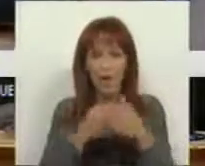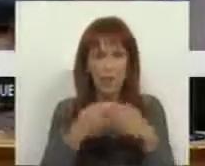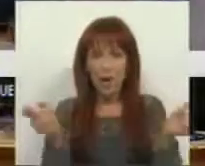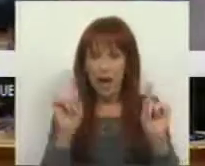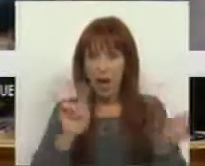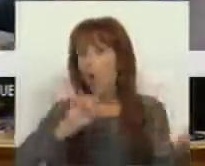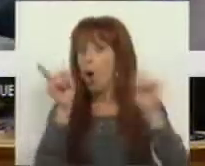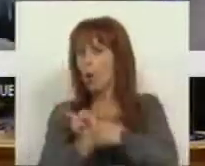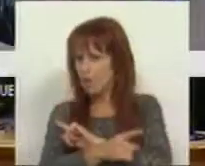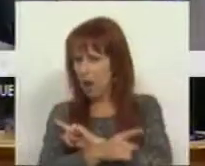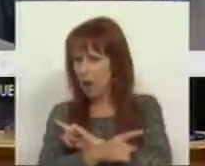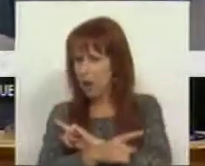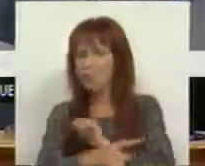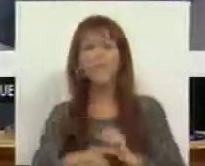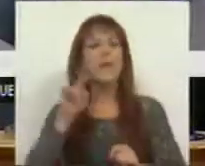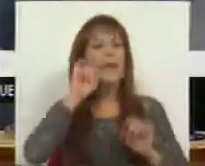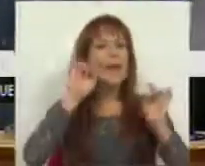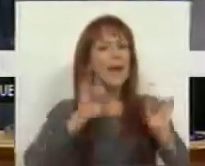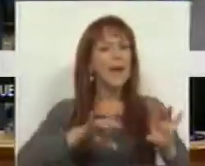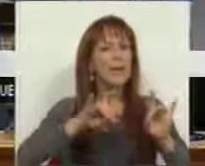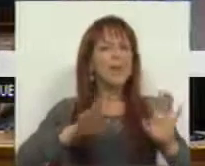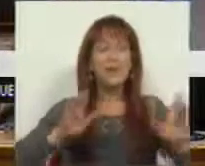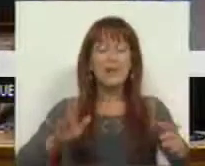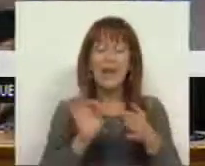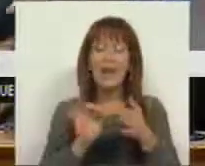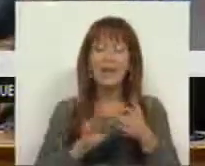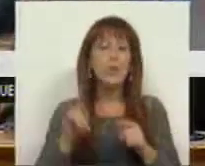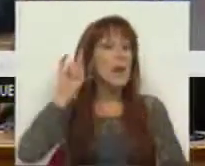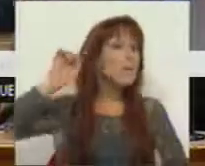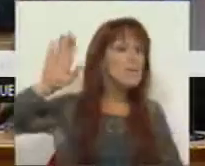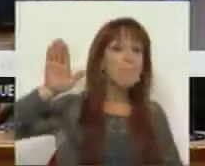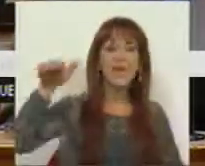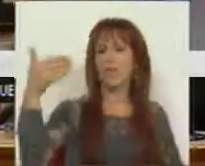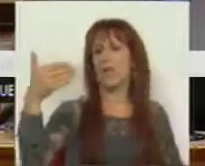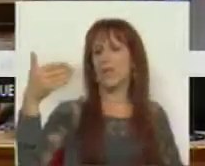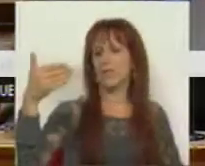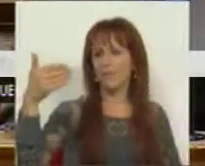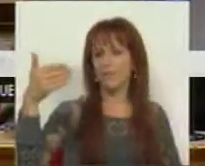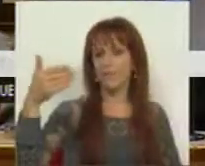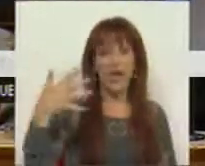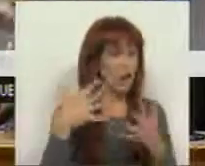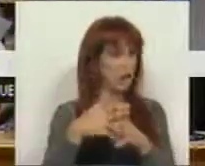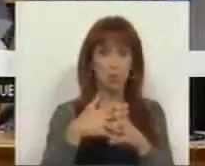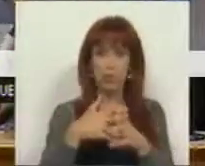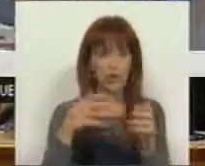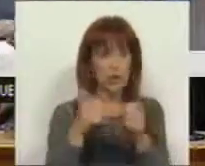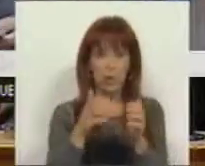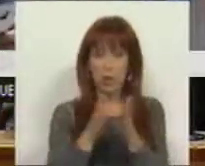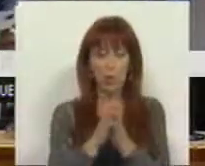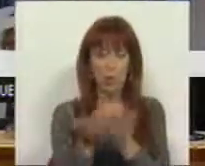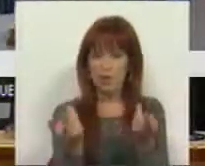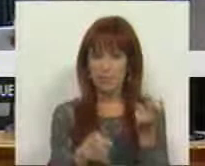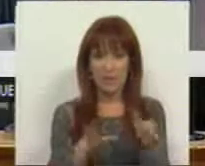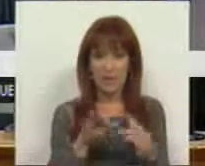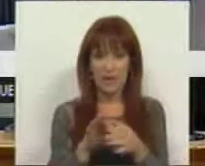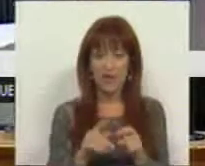resolvido, bem pelo contrário, a prevenção tem caráter prioritário e estruturante em todas estas